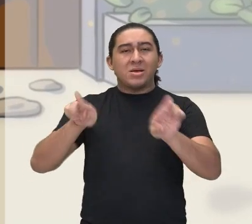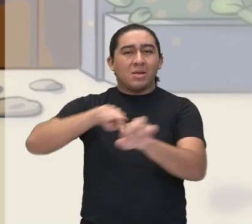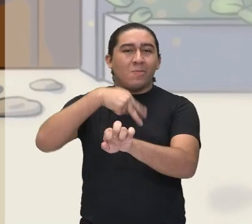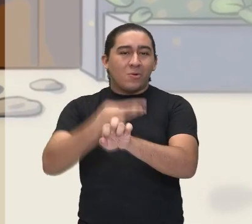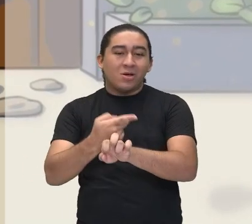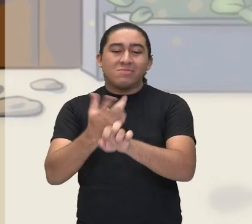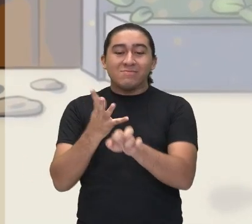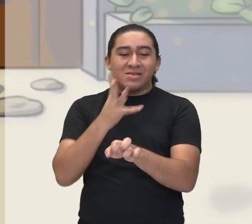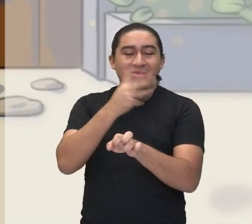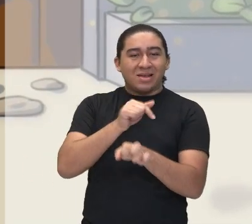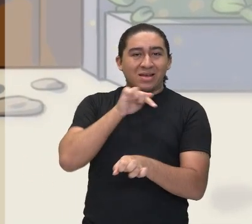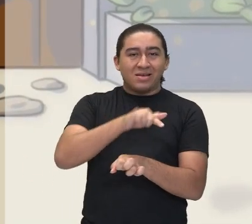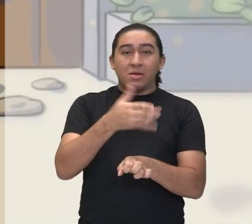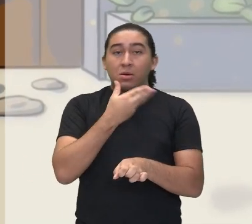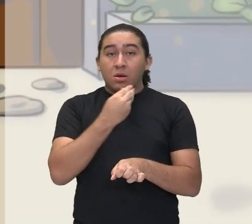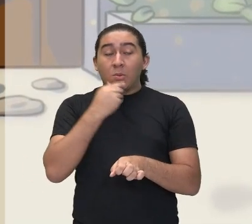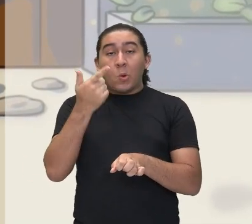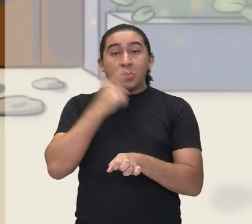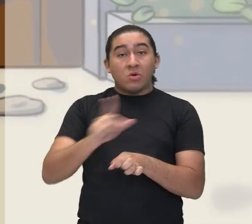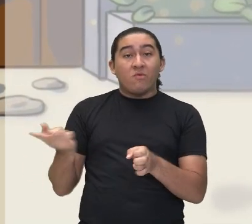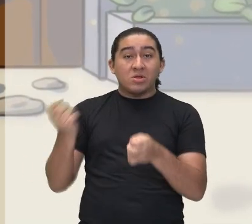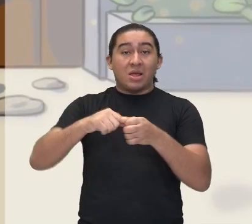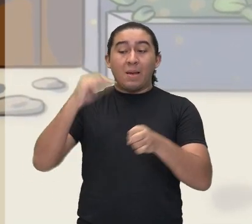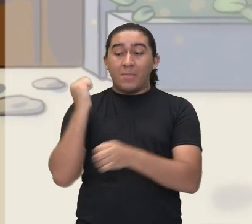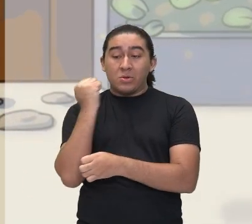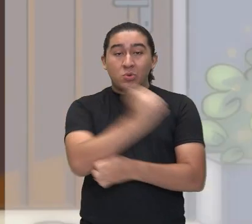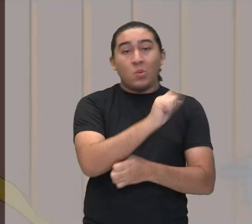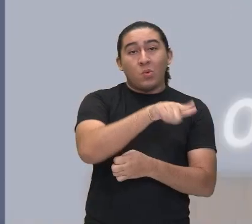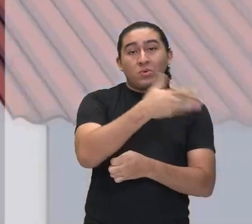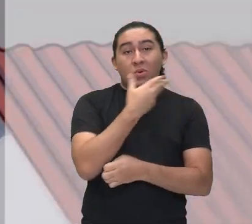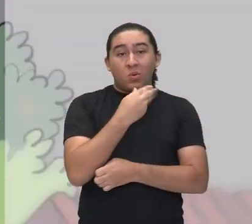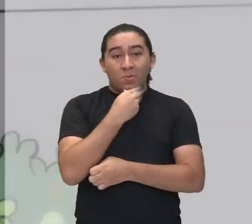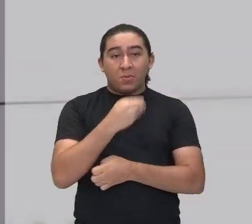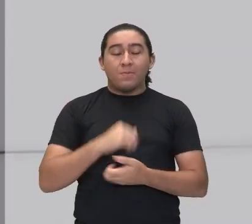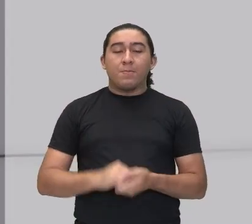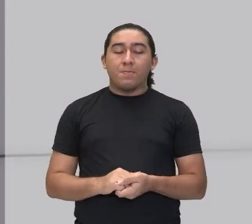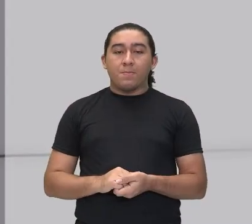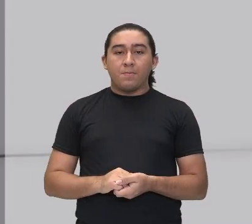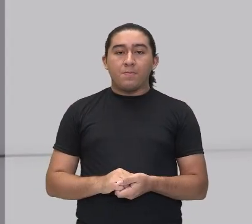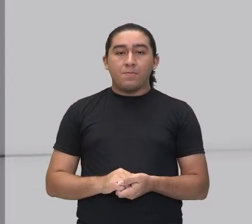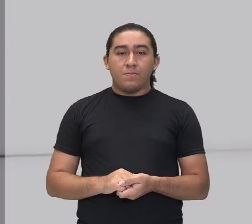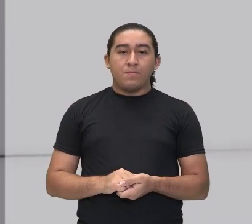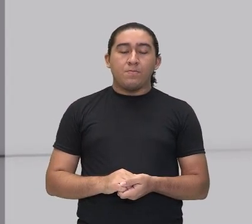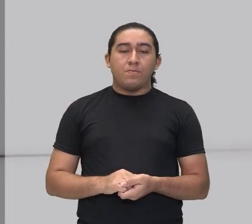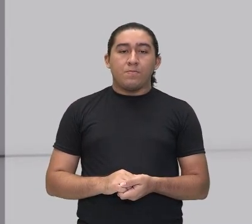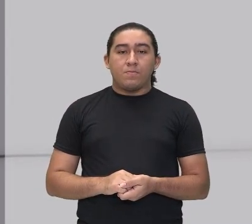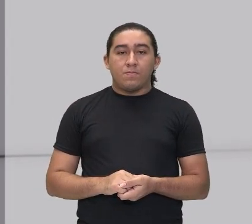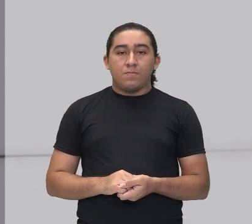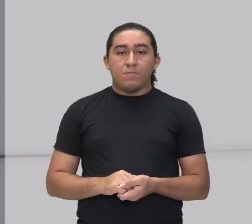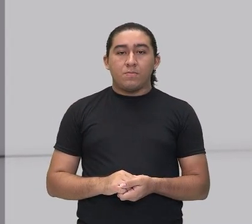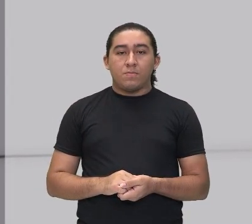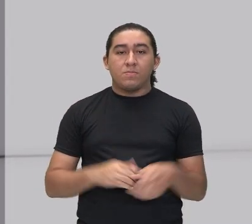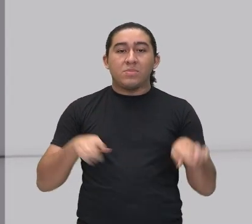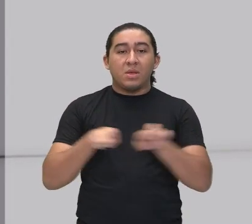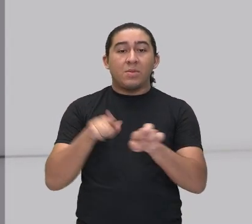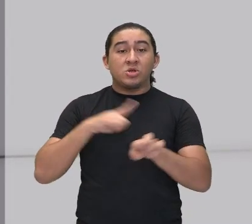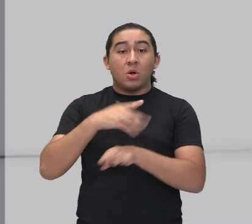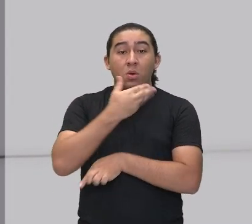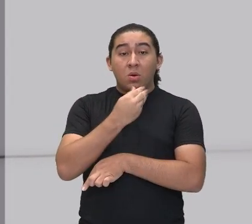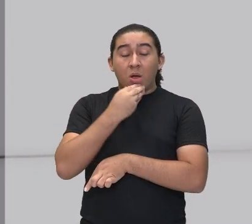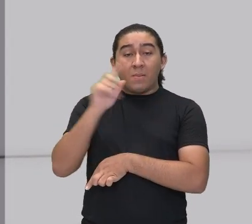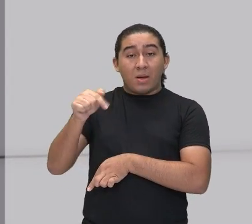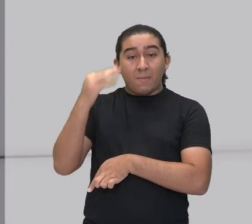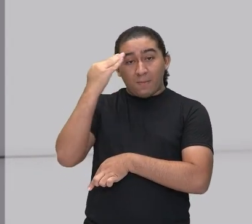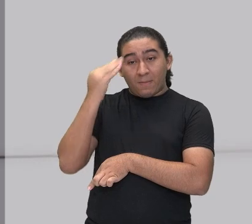tempo, Jerônimo conseguiu se recuperar e matou o rival em uma emboscada. Miranda era o antagonista de